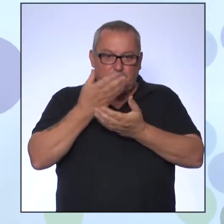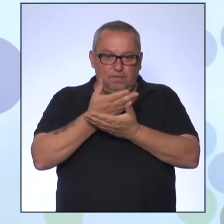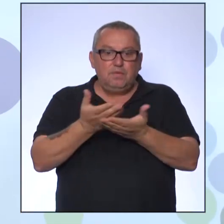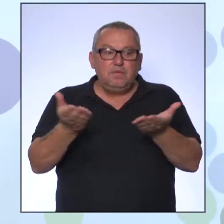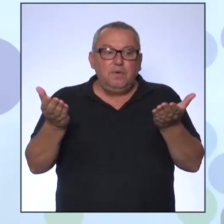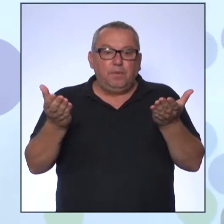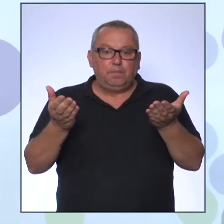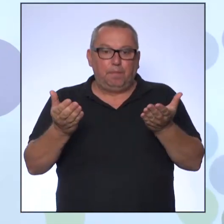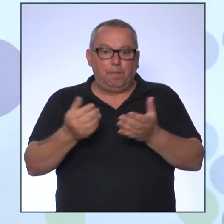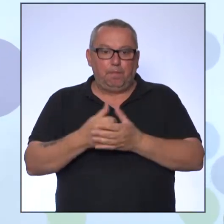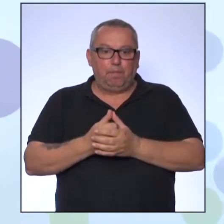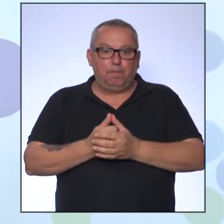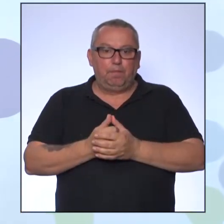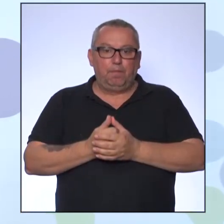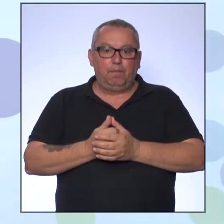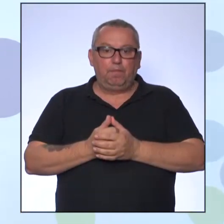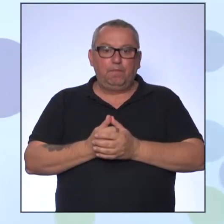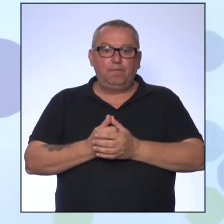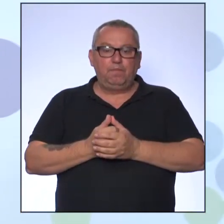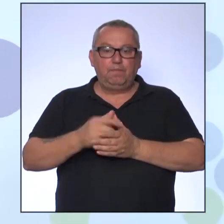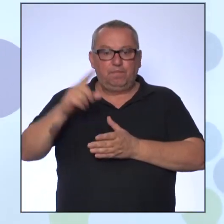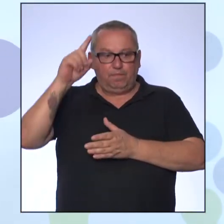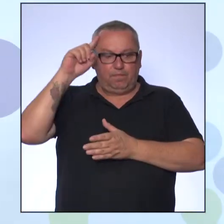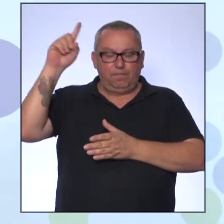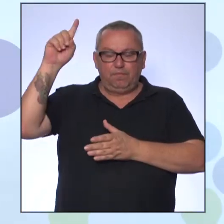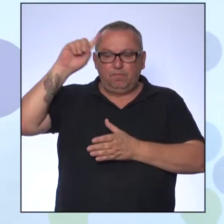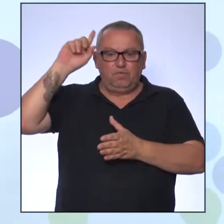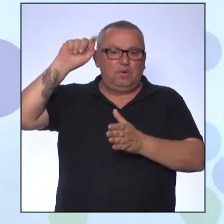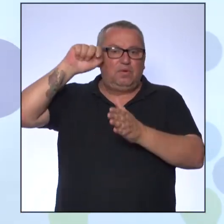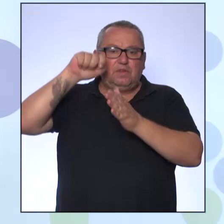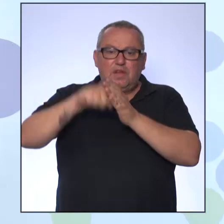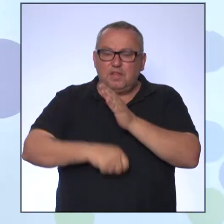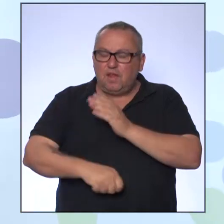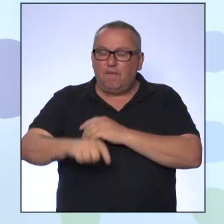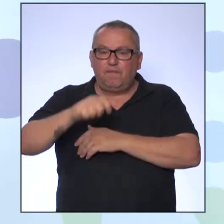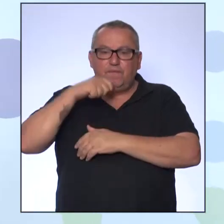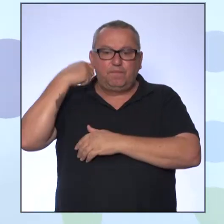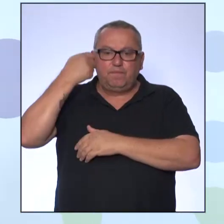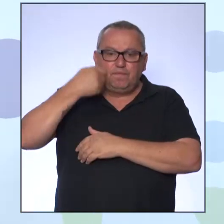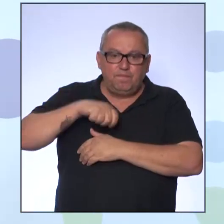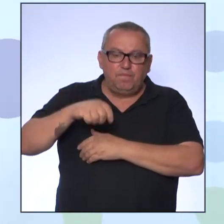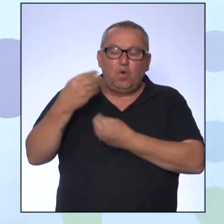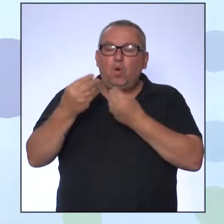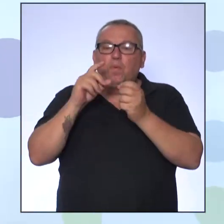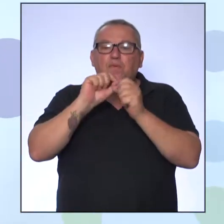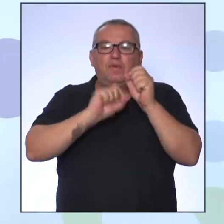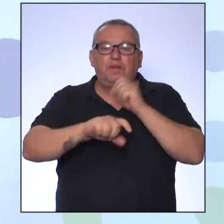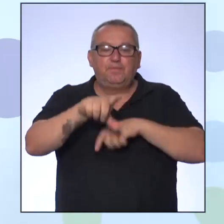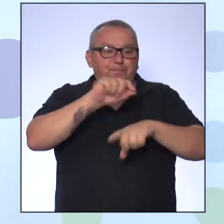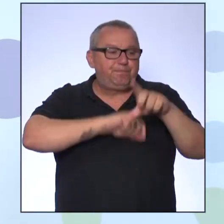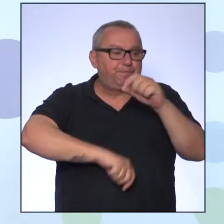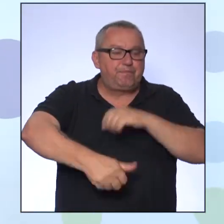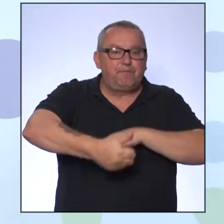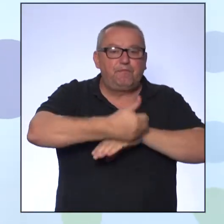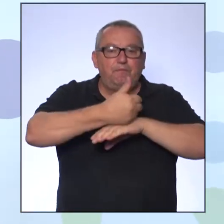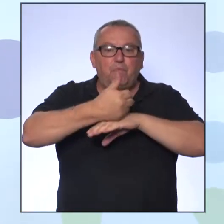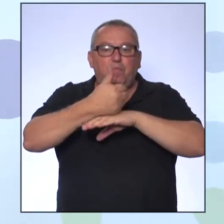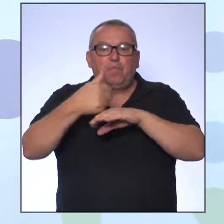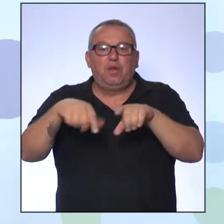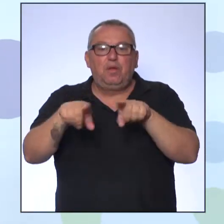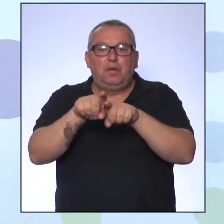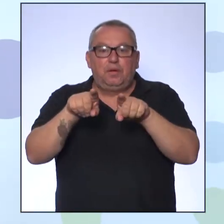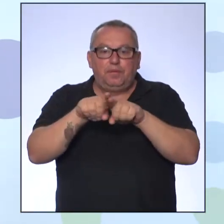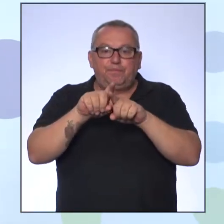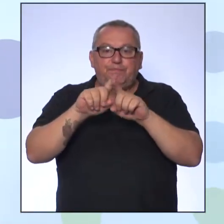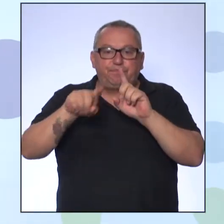de informação? Data de inscrição no vestibular, informações sobre a CUCO, como fazer escolhas profissionais e